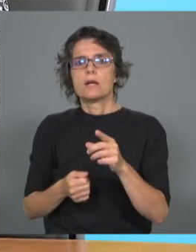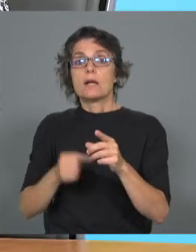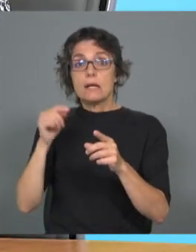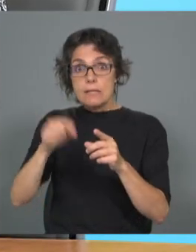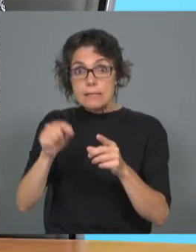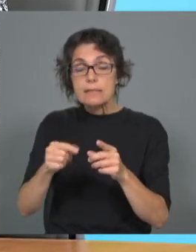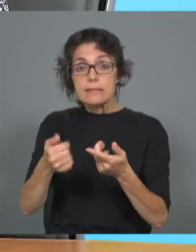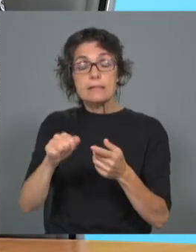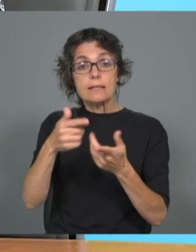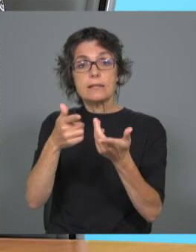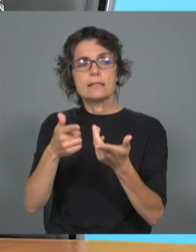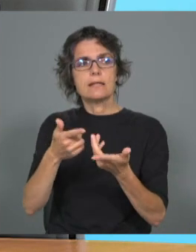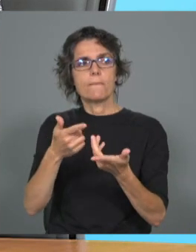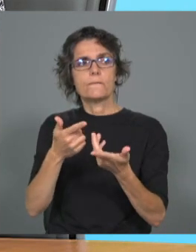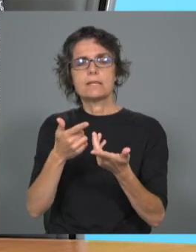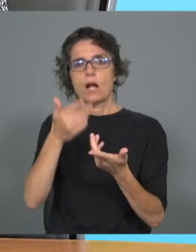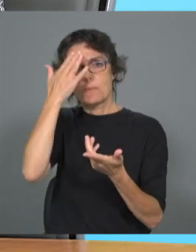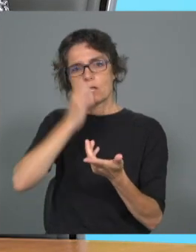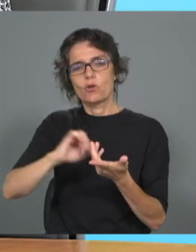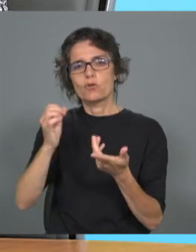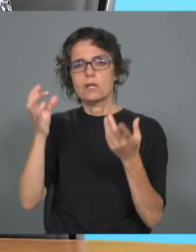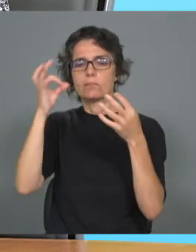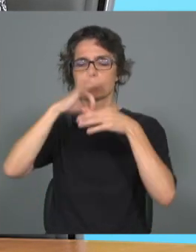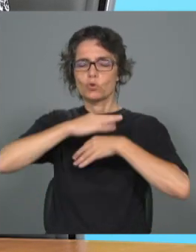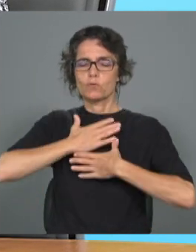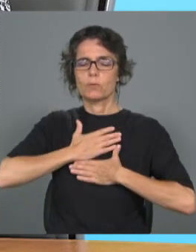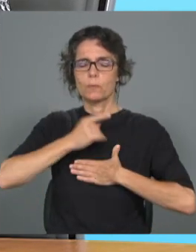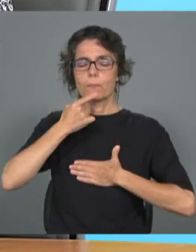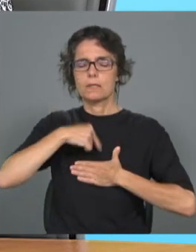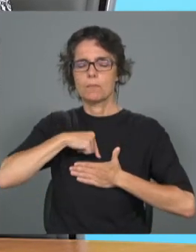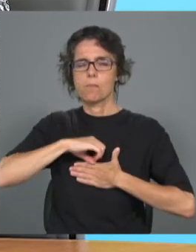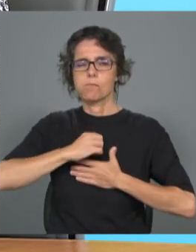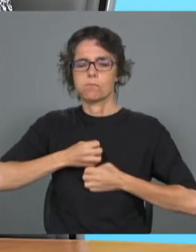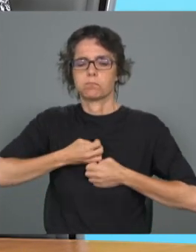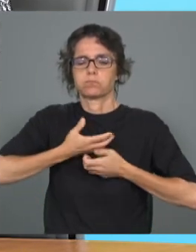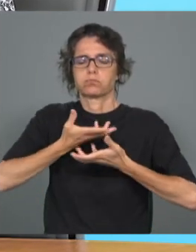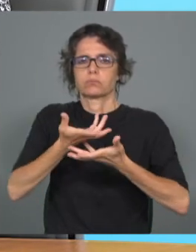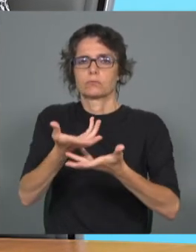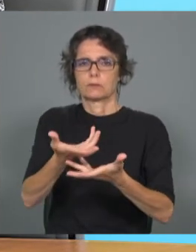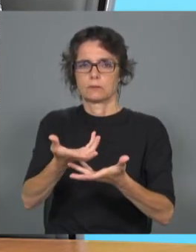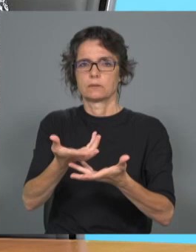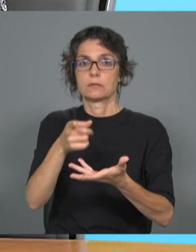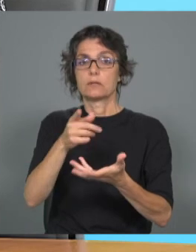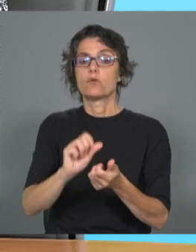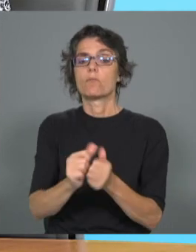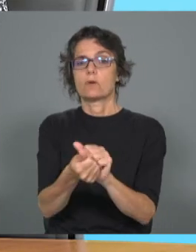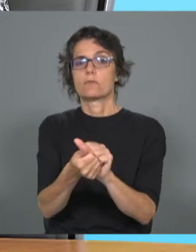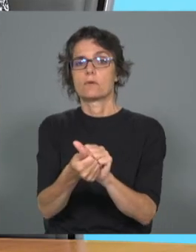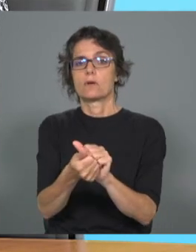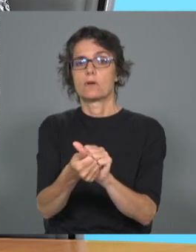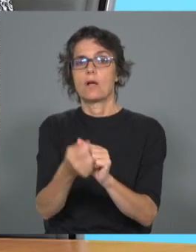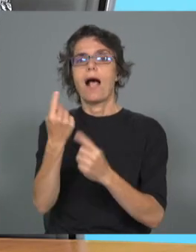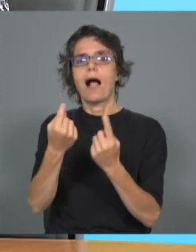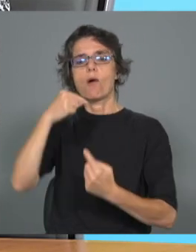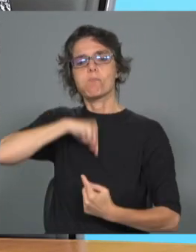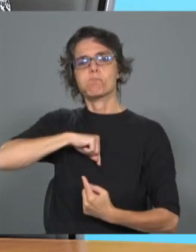estarmos disponíveis e sensíveis às ações do Espírito Santo em nós. E isso, sim, é transformador. É uma transformação que começa por dentro